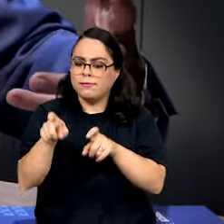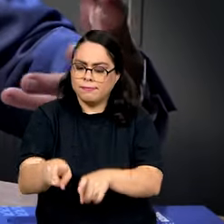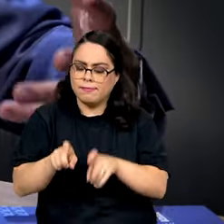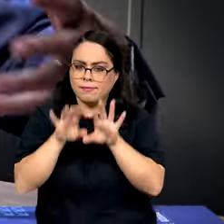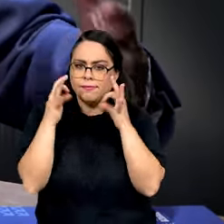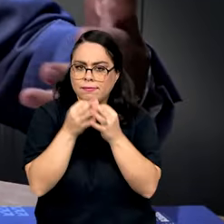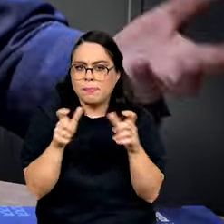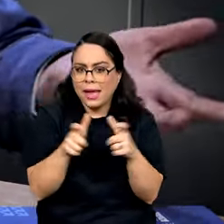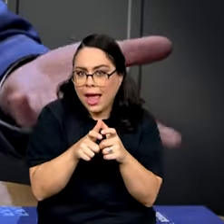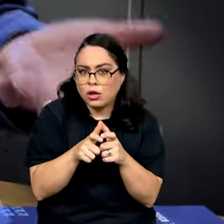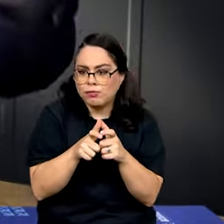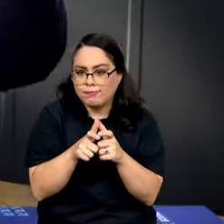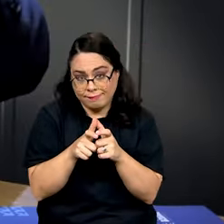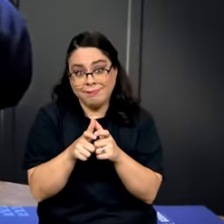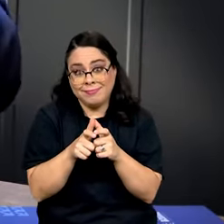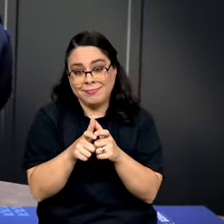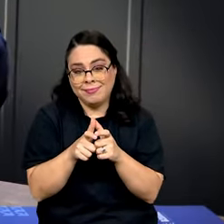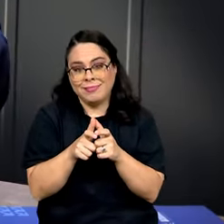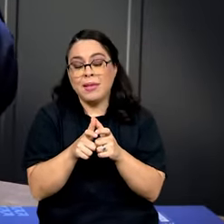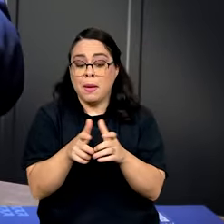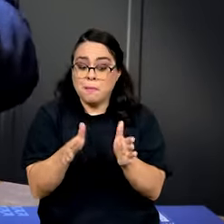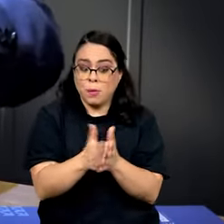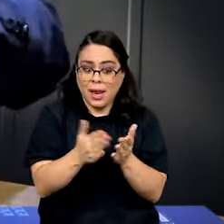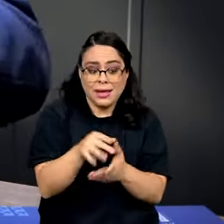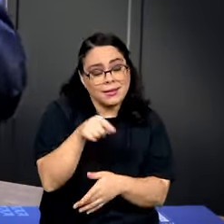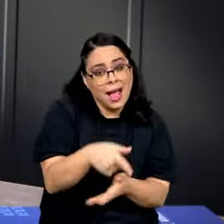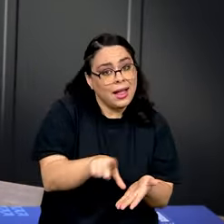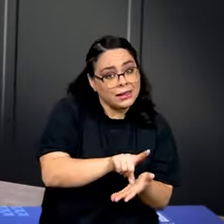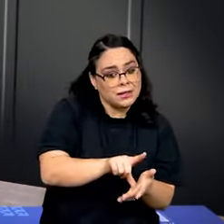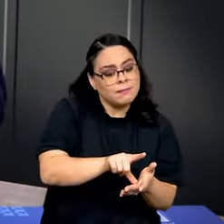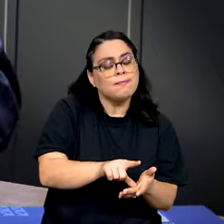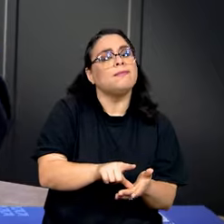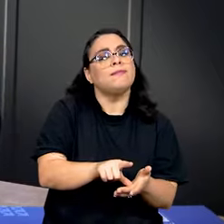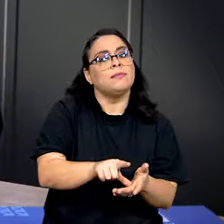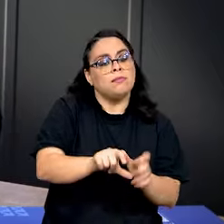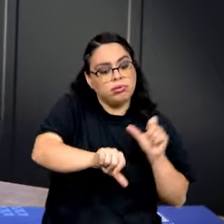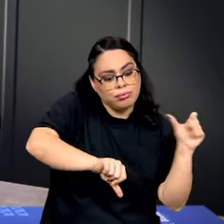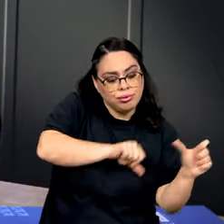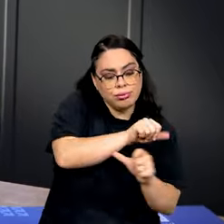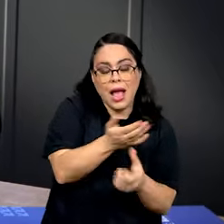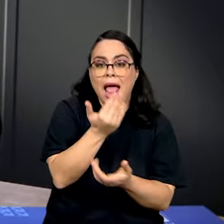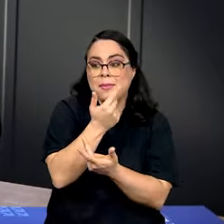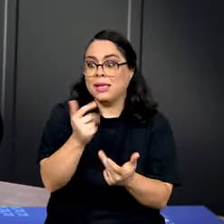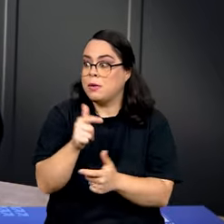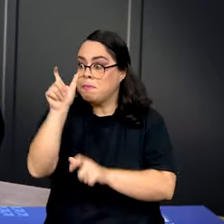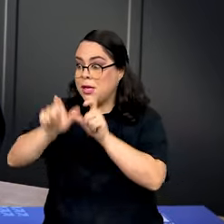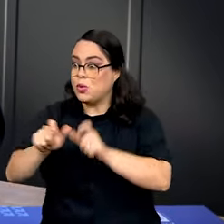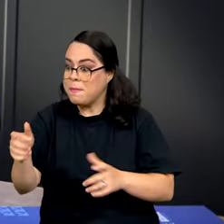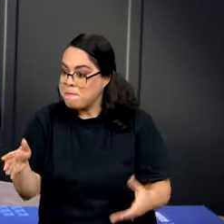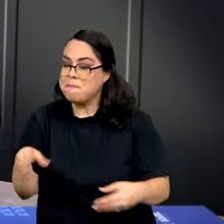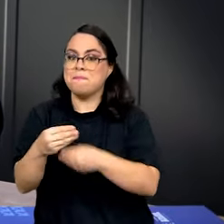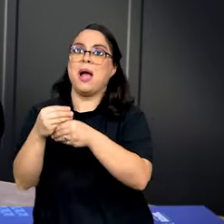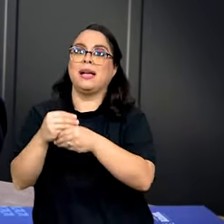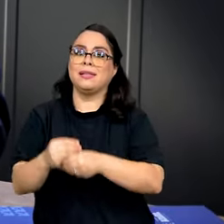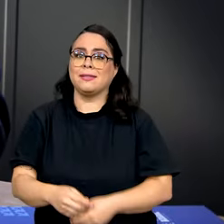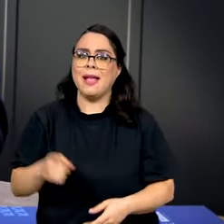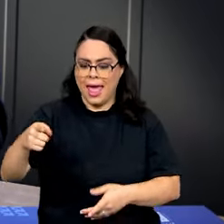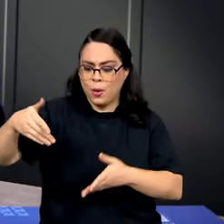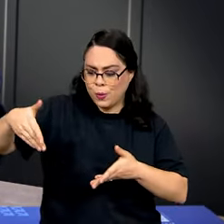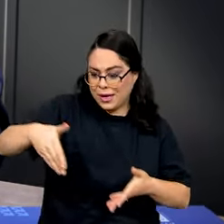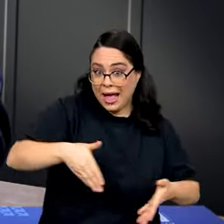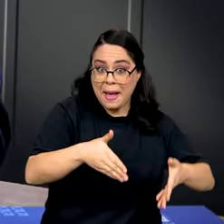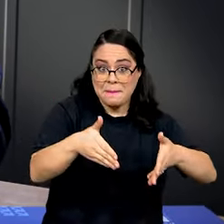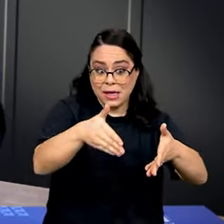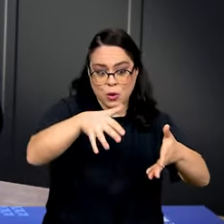pequenos comprando tirando da da pobreza e alimentando outras pessoas então eu digo que